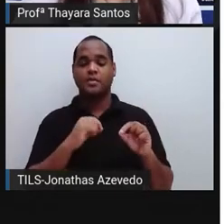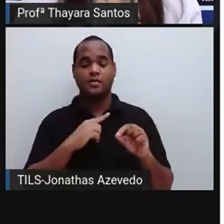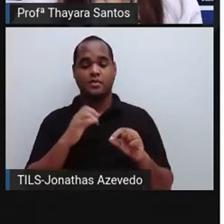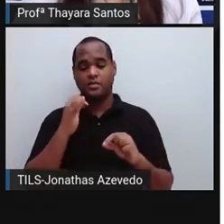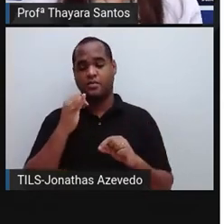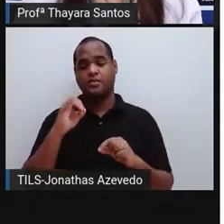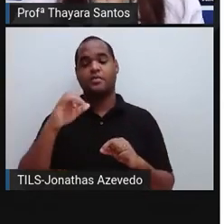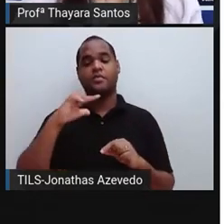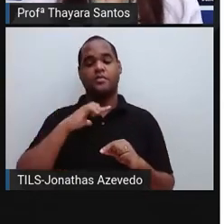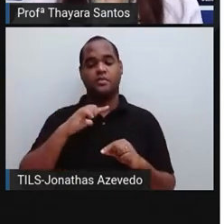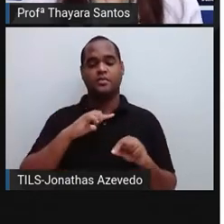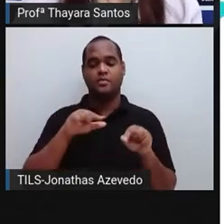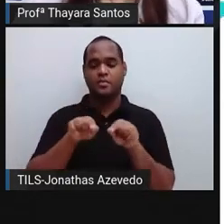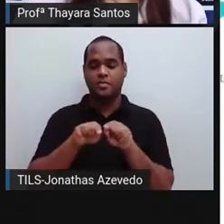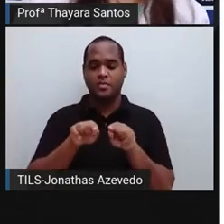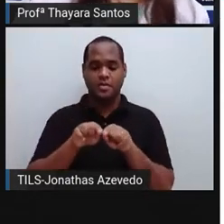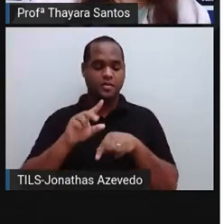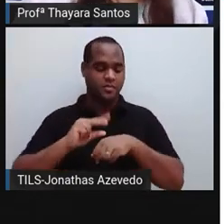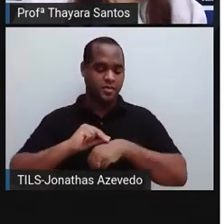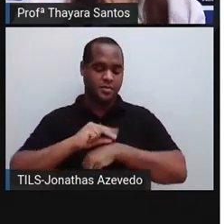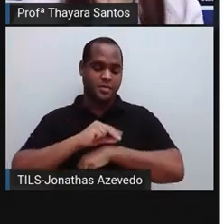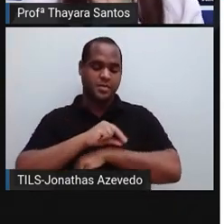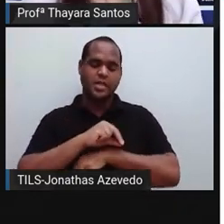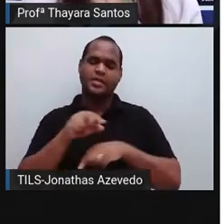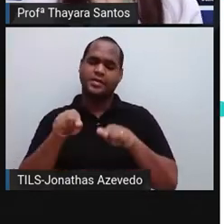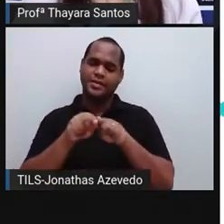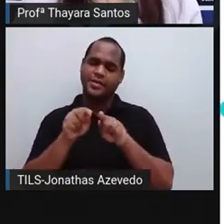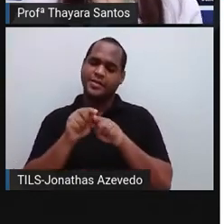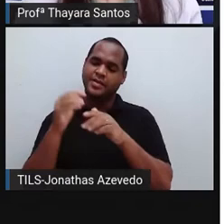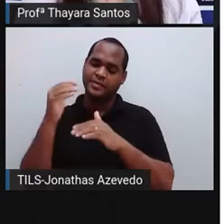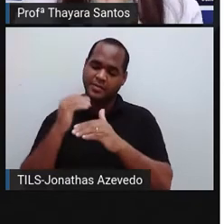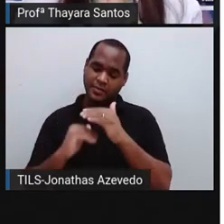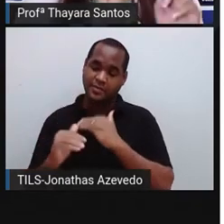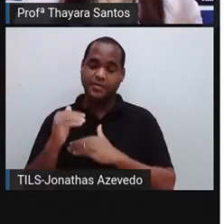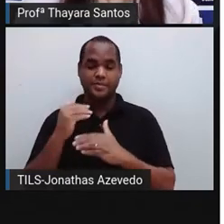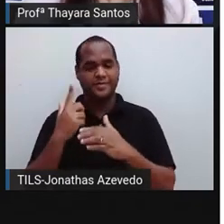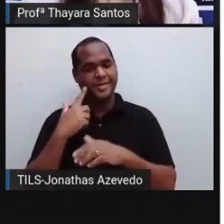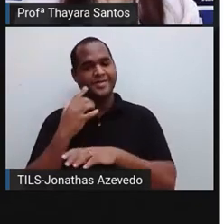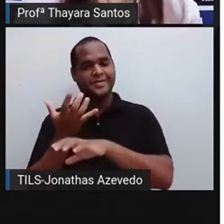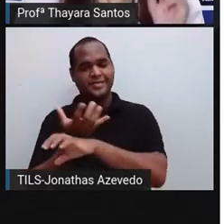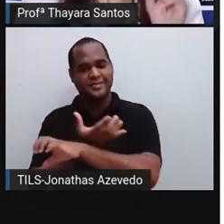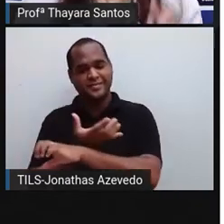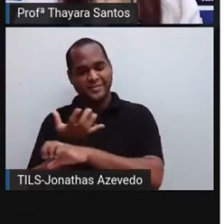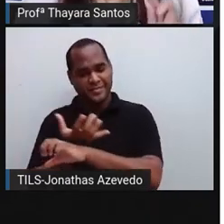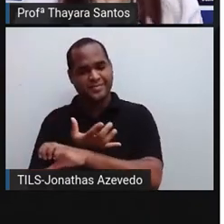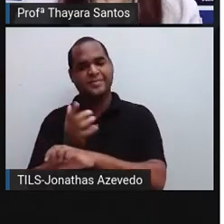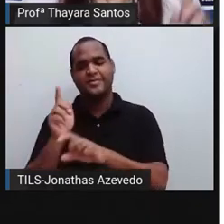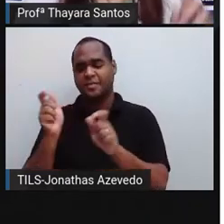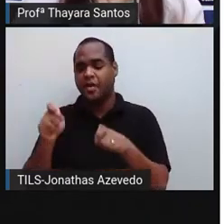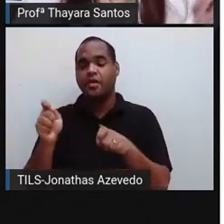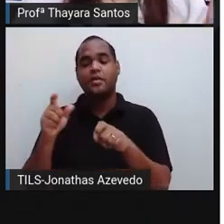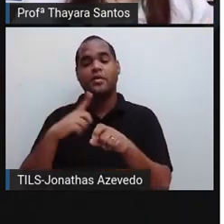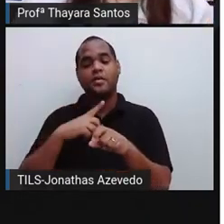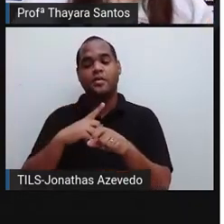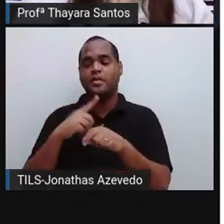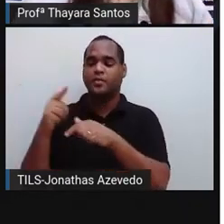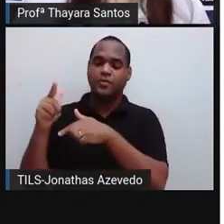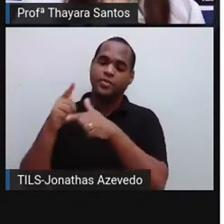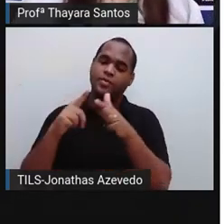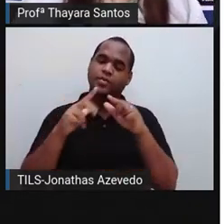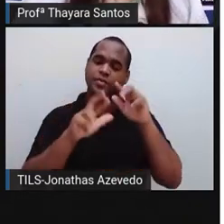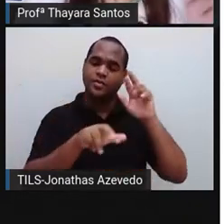no gafanhoto e recebe menos ainda da energia que estava na grama, mas ele recebe a energia de todos os